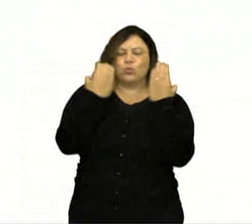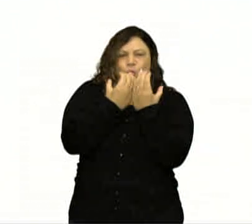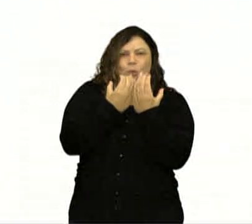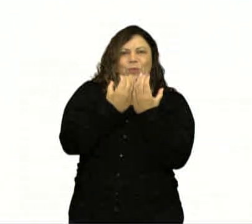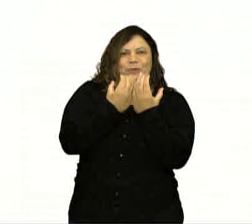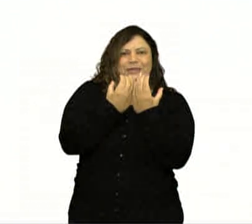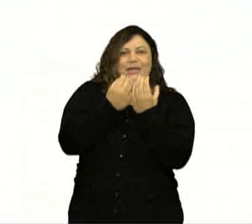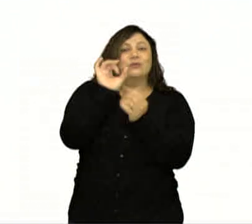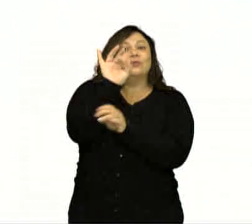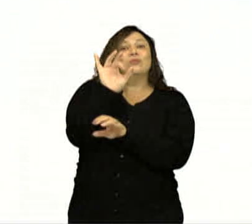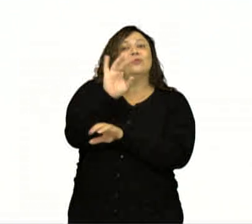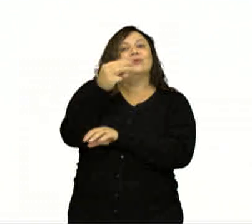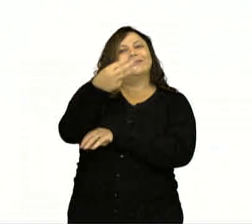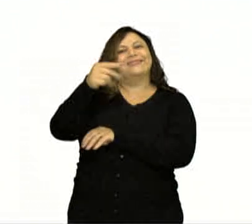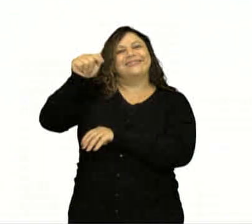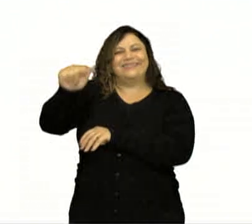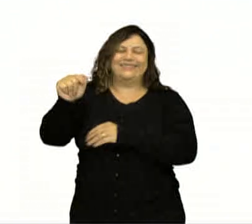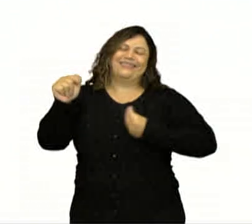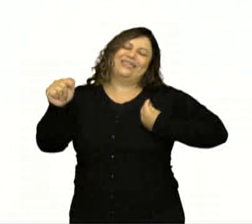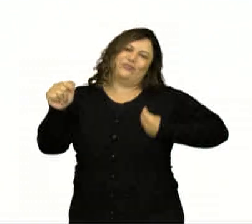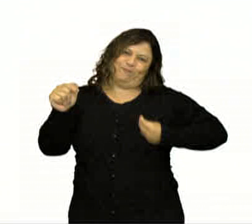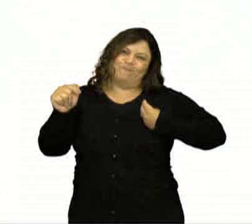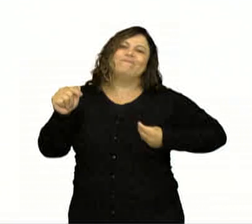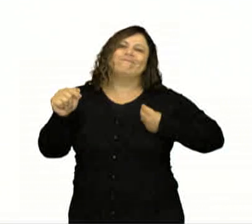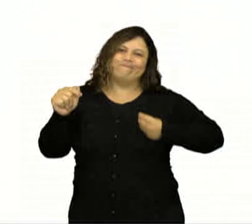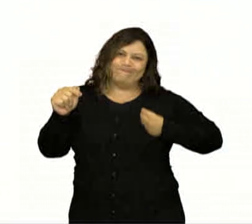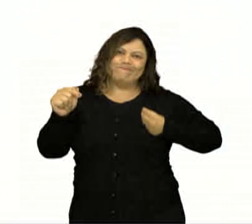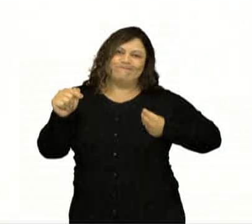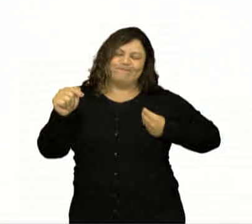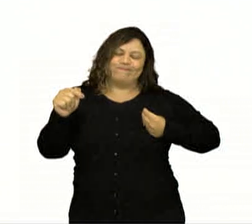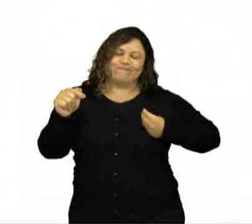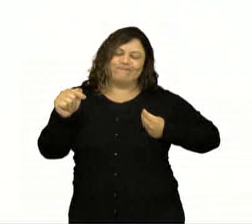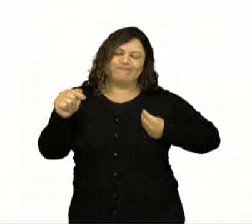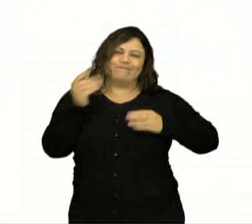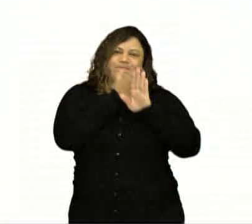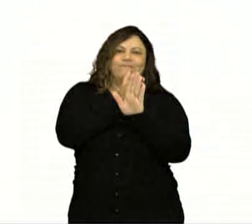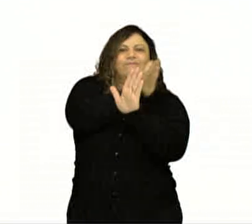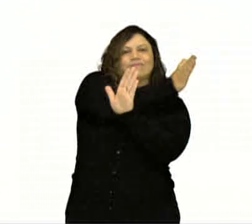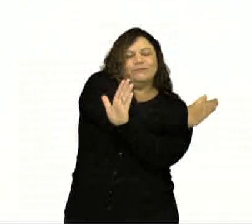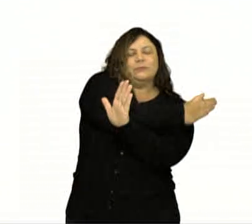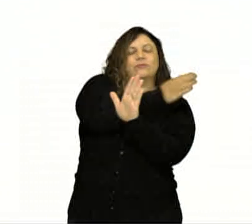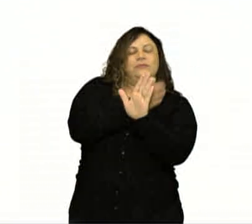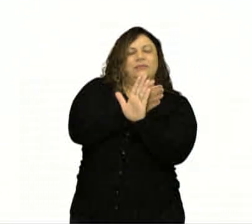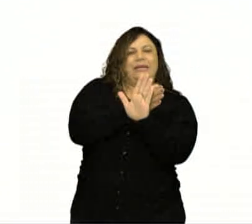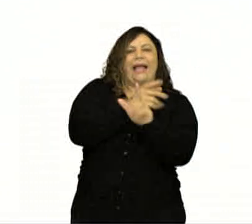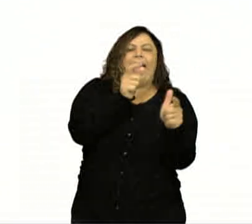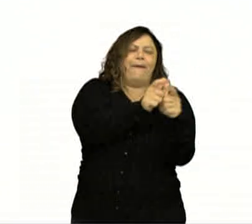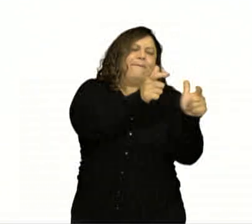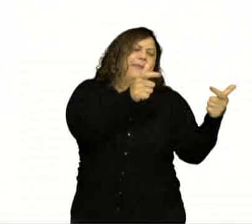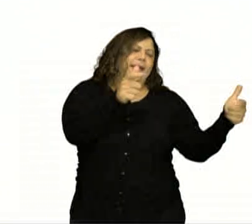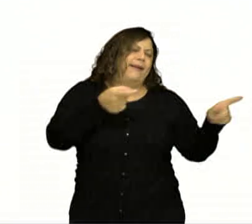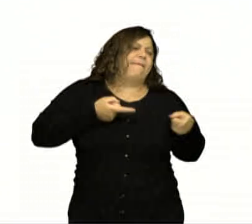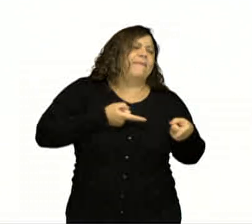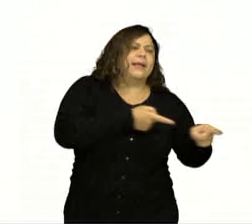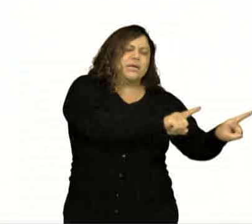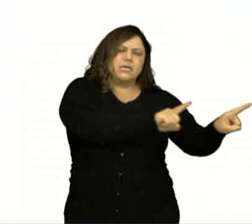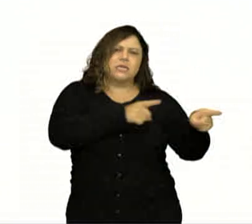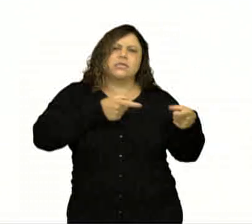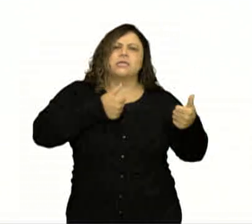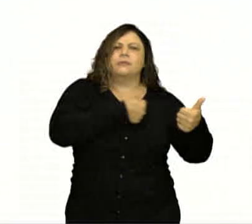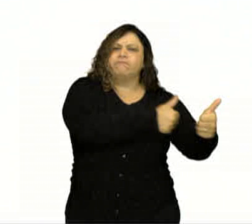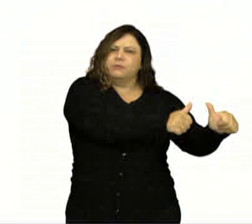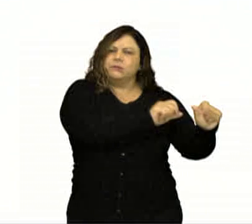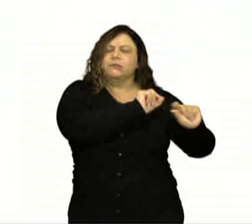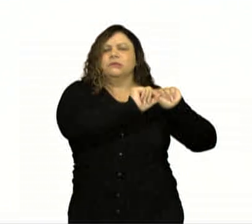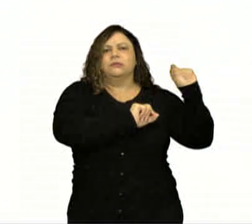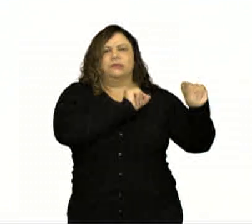37 restavam dos que estavam no Congresso anterior. A maioria desses outros que não estavam, então perseguidos, mortos ou enviados